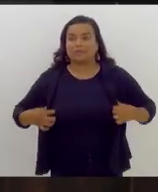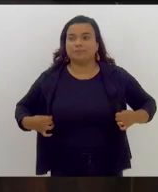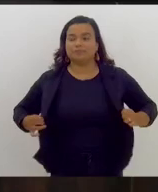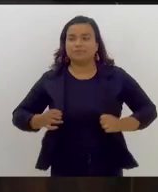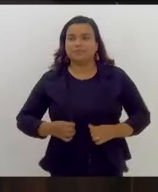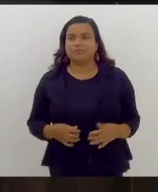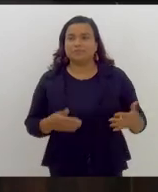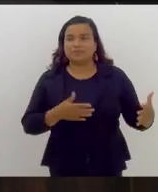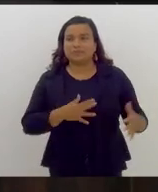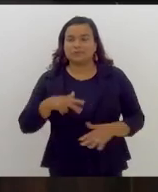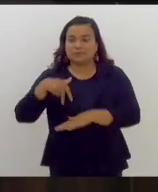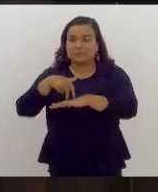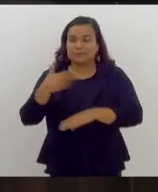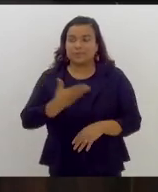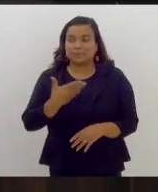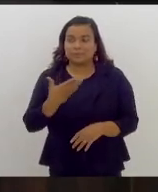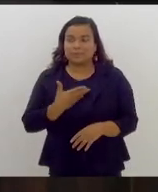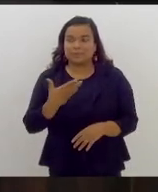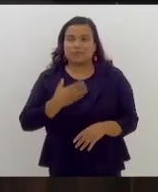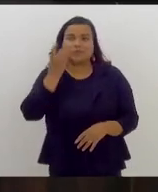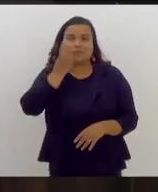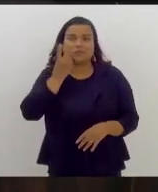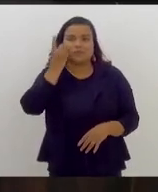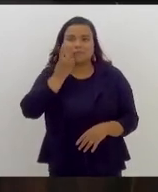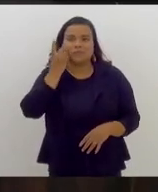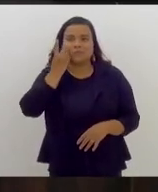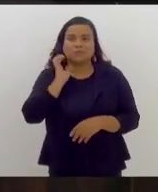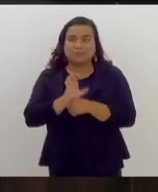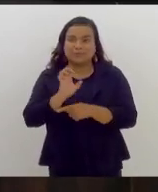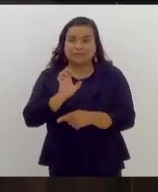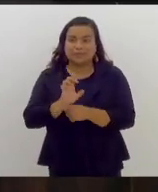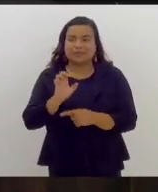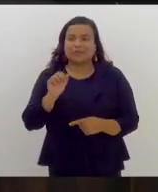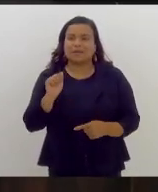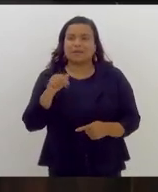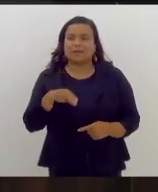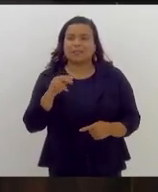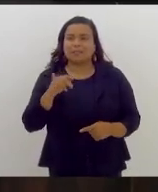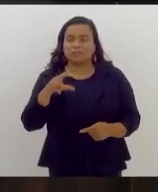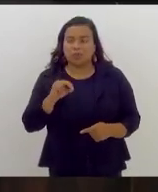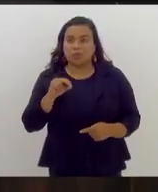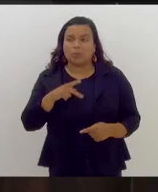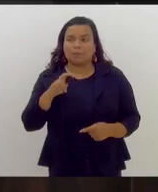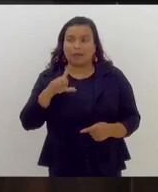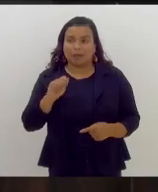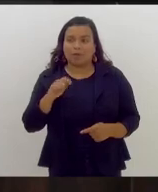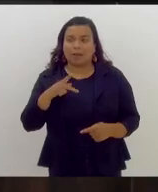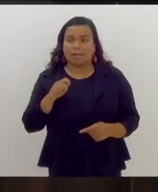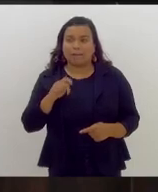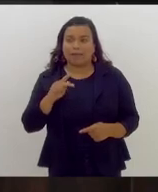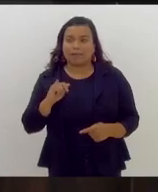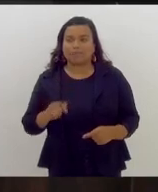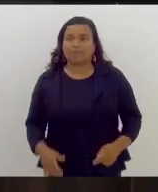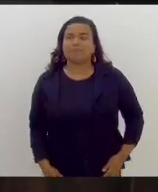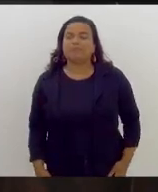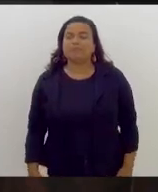se dirigisse à tribuna nosso querido amigo, deputado estadual eleito, Otônio de Paula Pai.